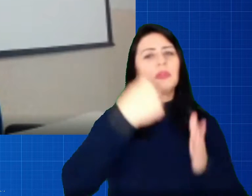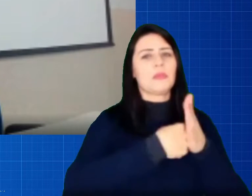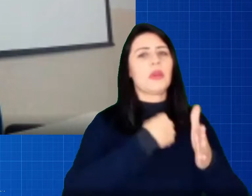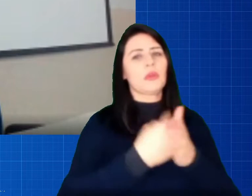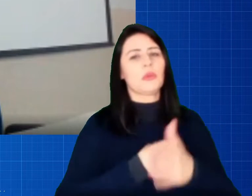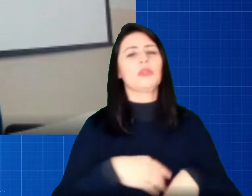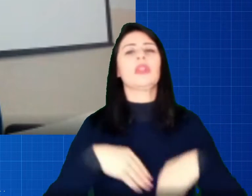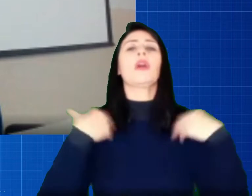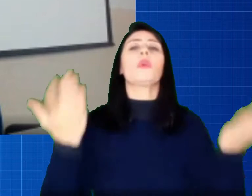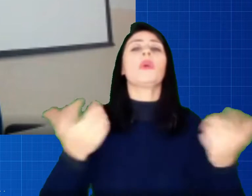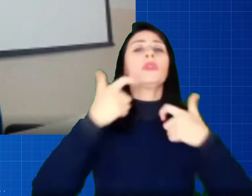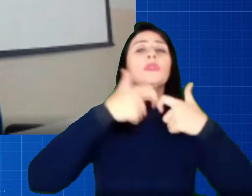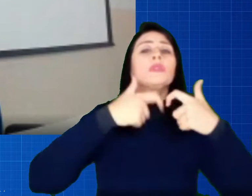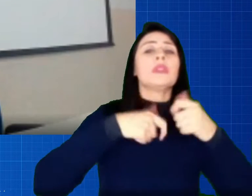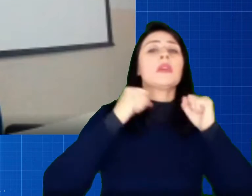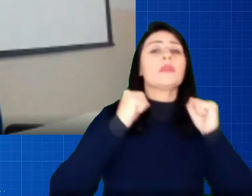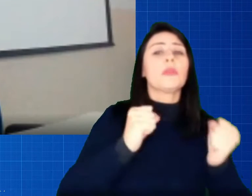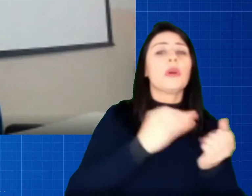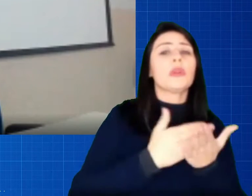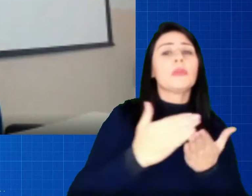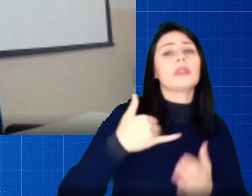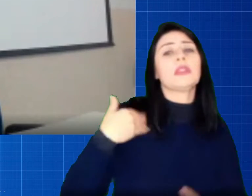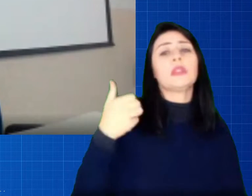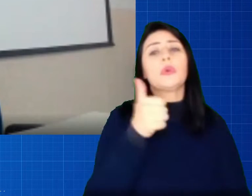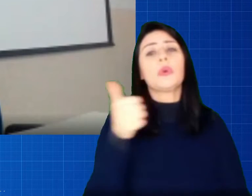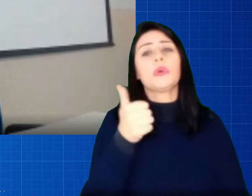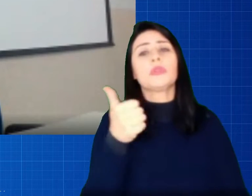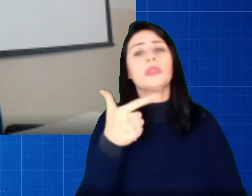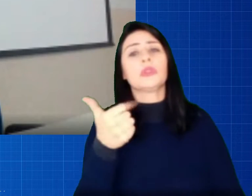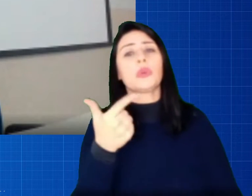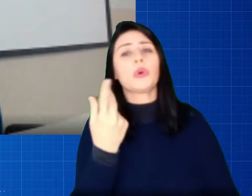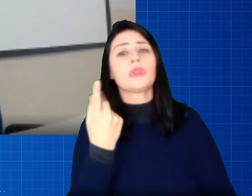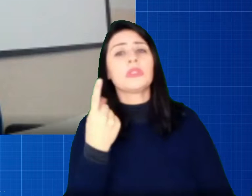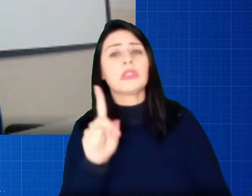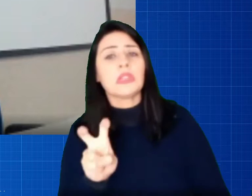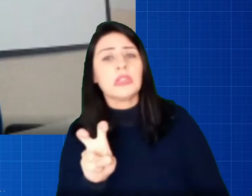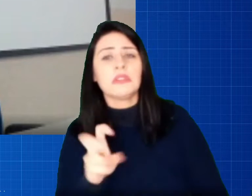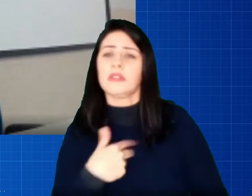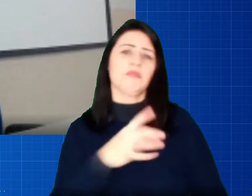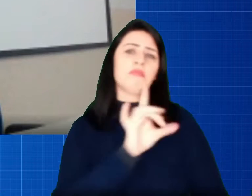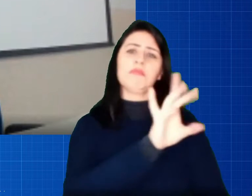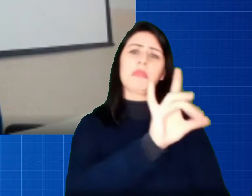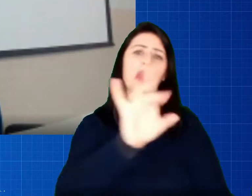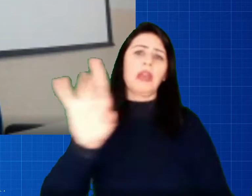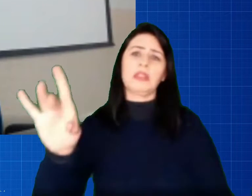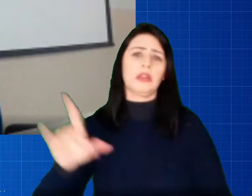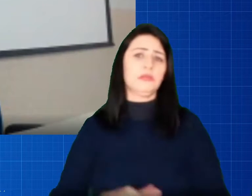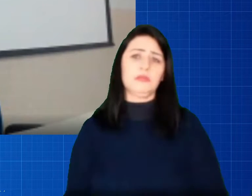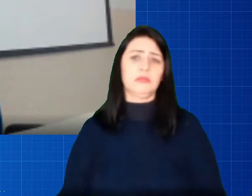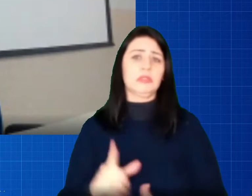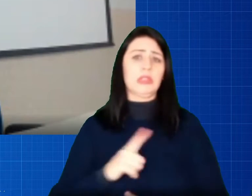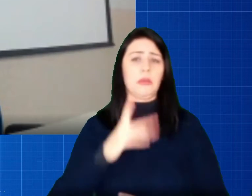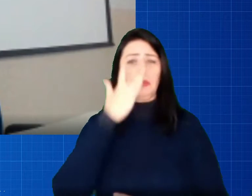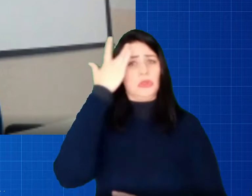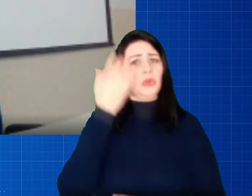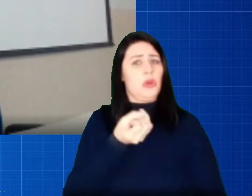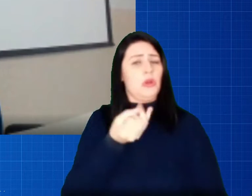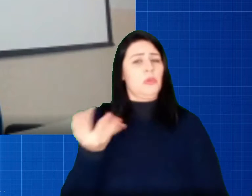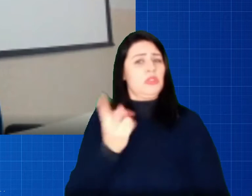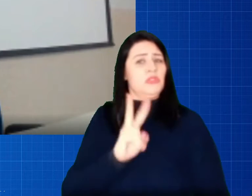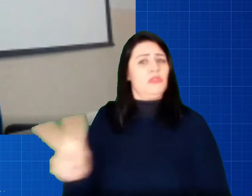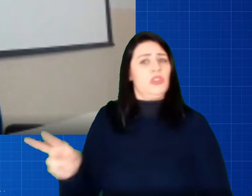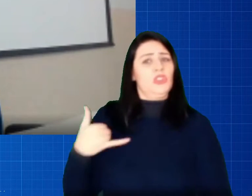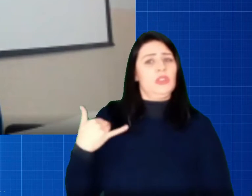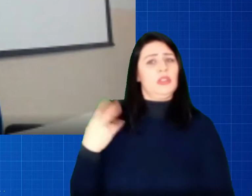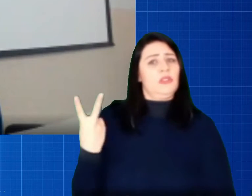atividade sexual? Com 11, com 12, com 15? Fia, teu momento. A gente tem gente virgem com 25 e achou que não é momento